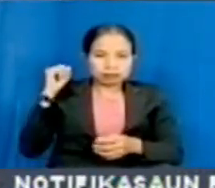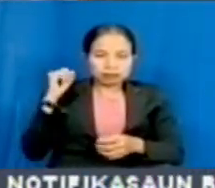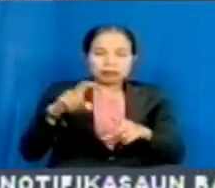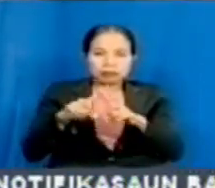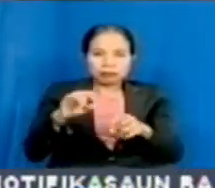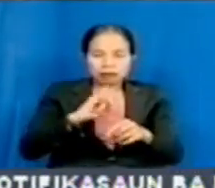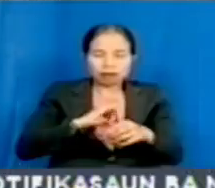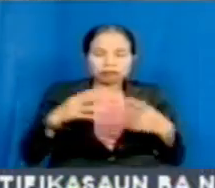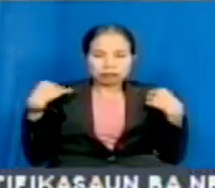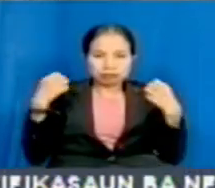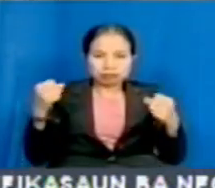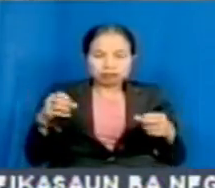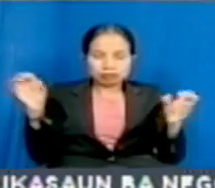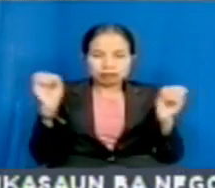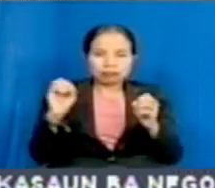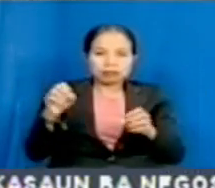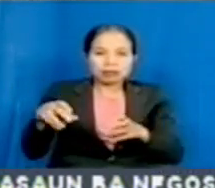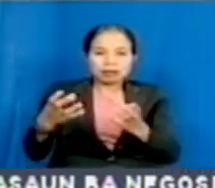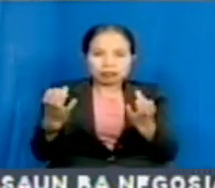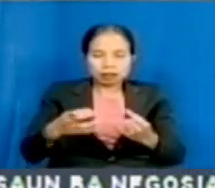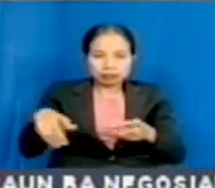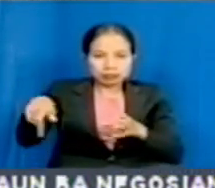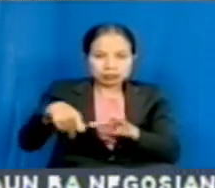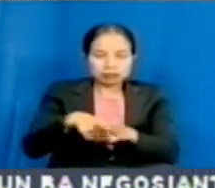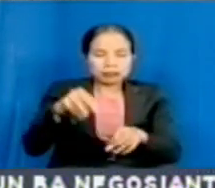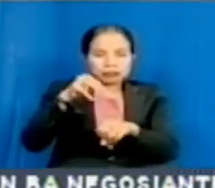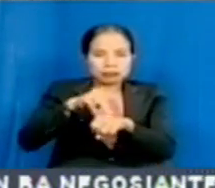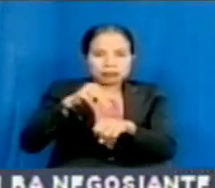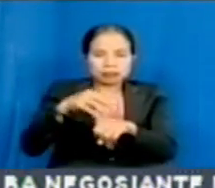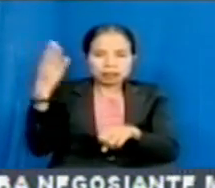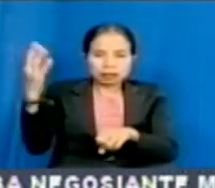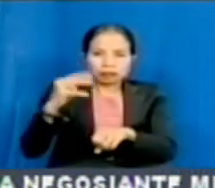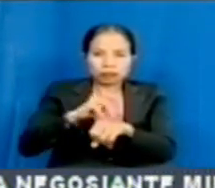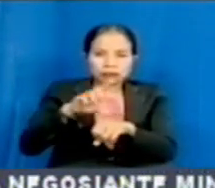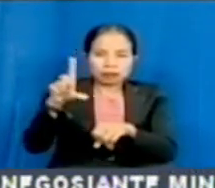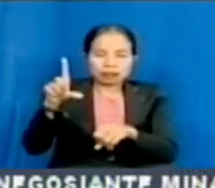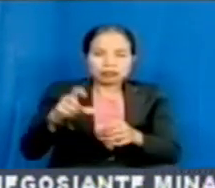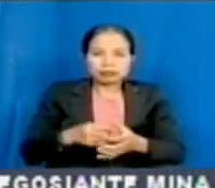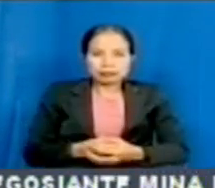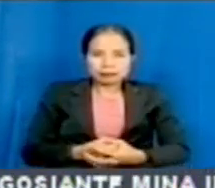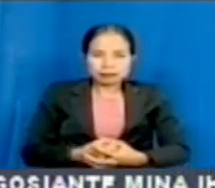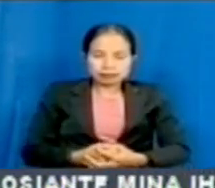temprani la usida susira pra carba participa em misa e misa refere a motel.